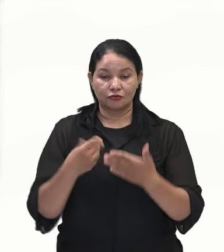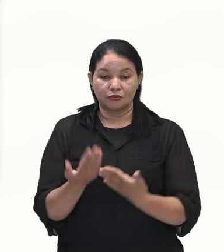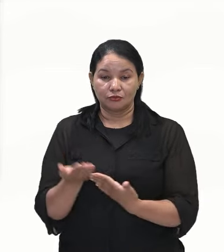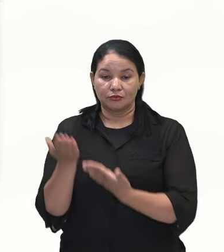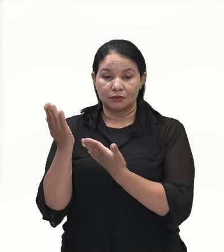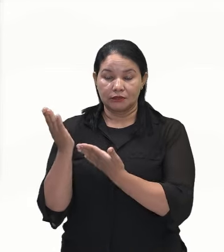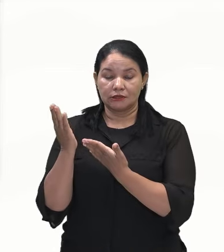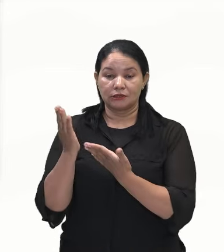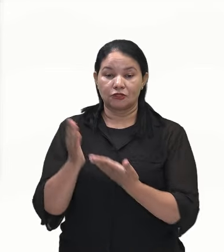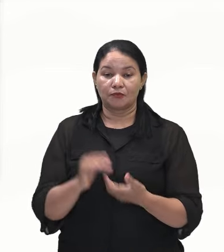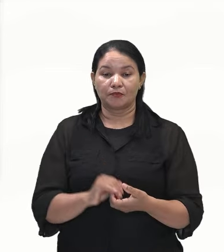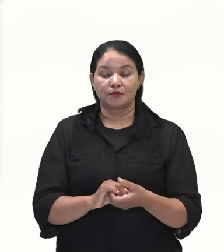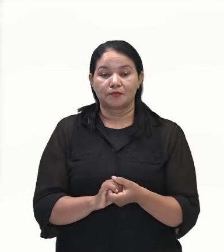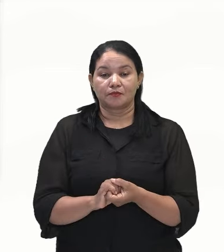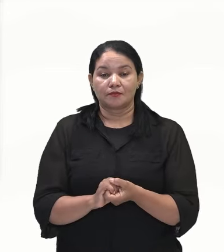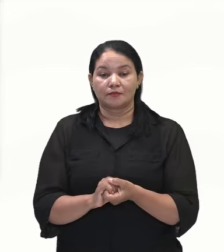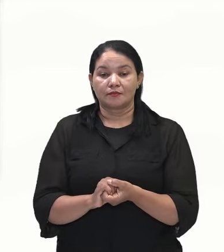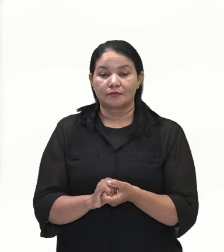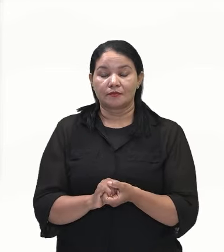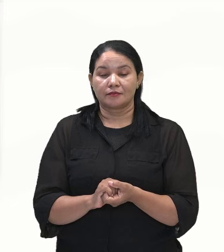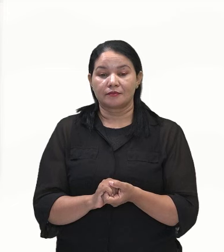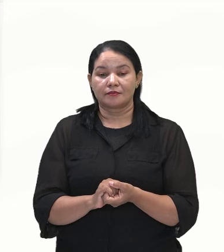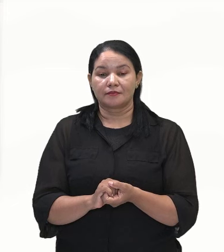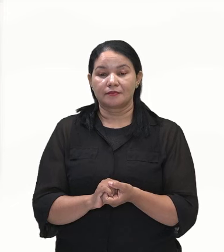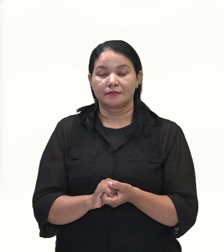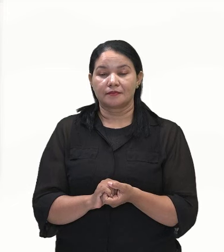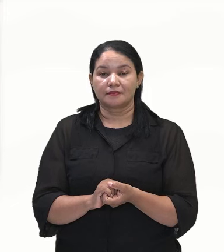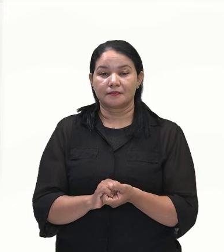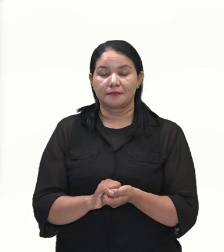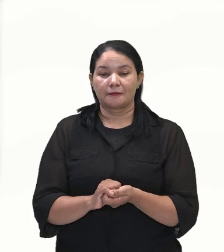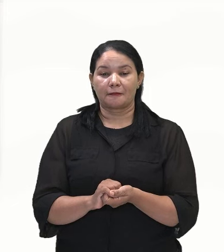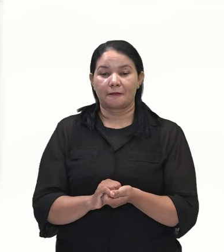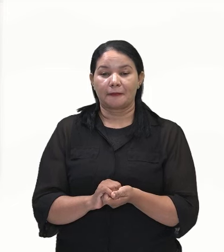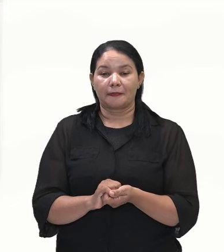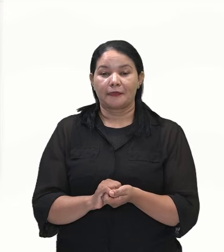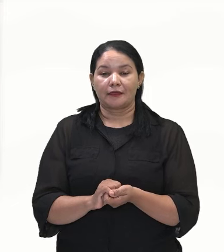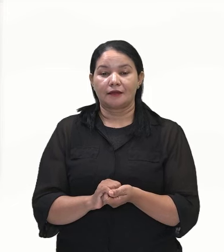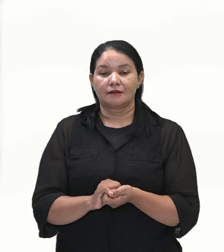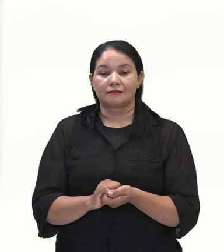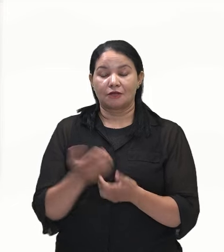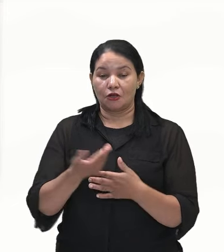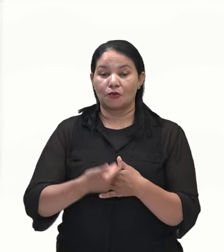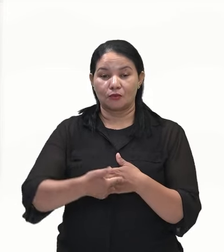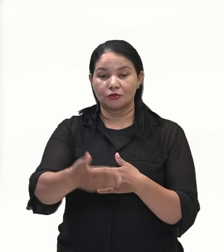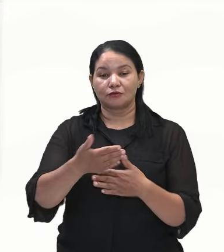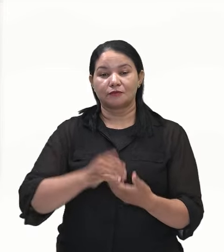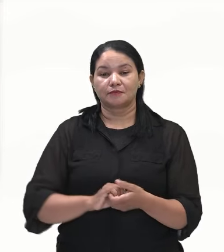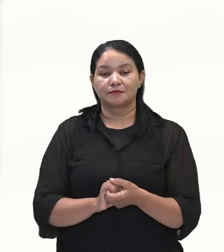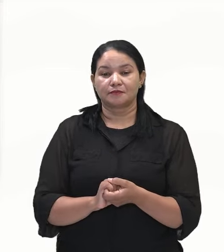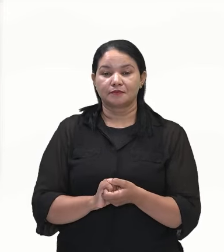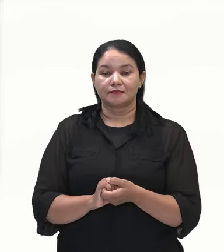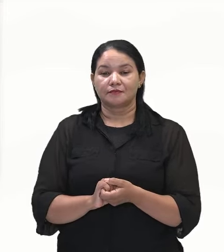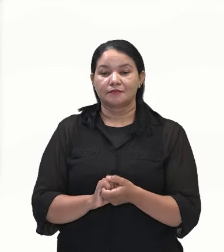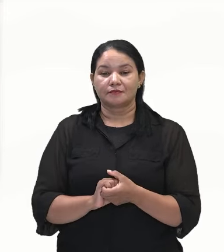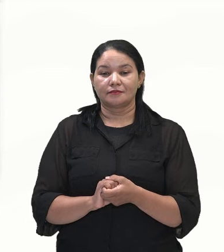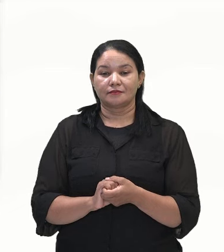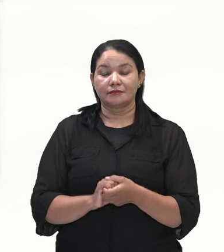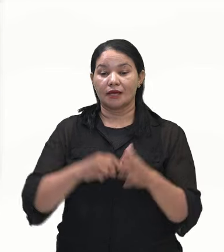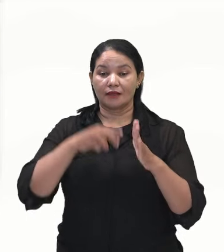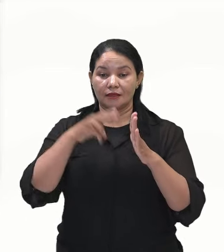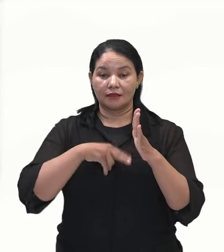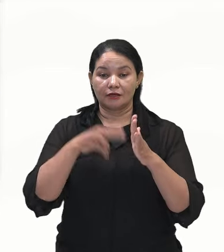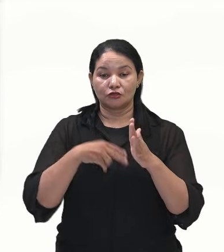more mindful practice into my routine. Aí, continuando, you should definitely give it a